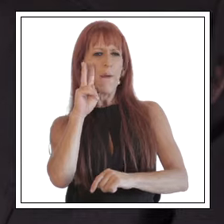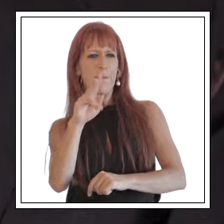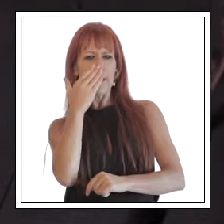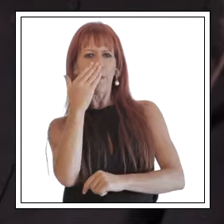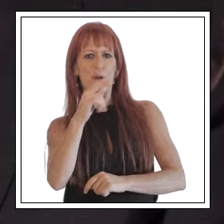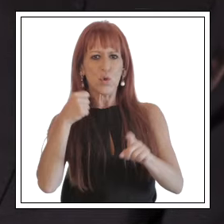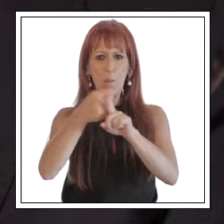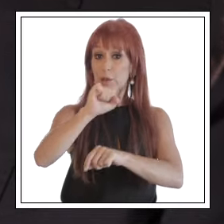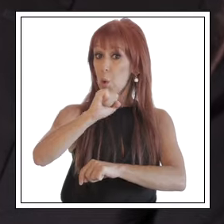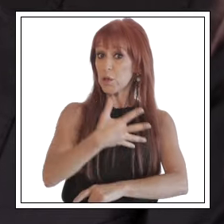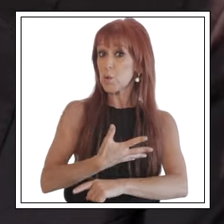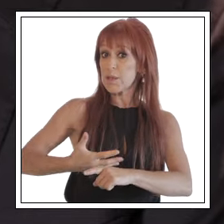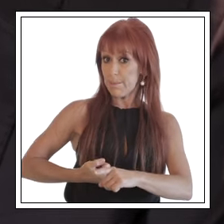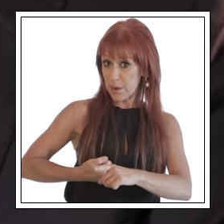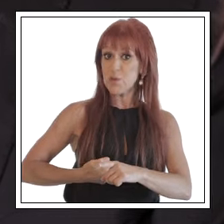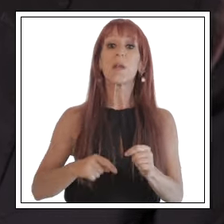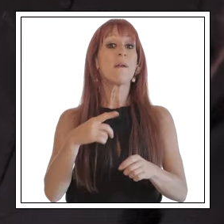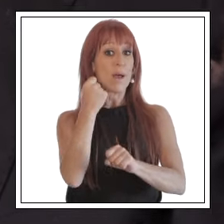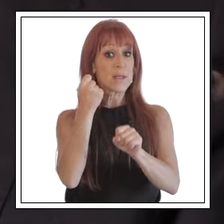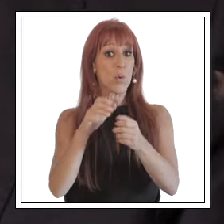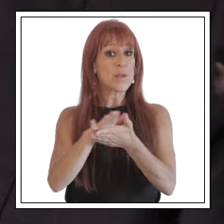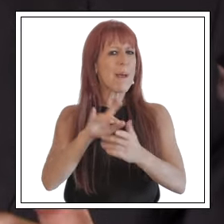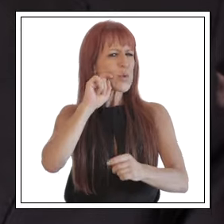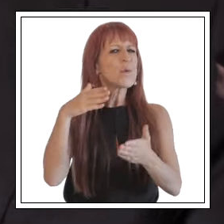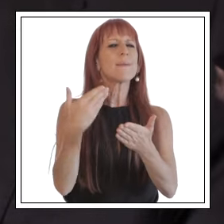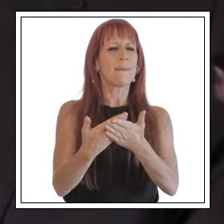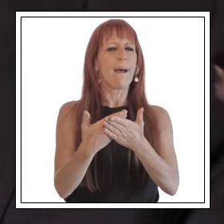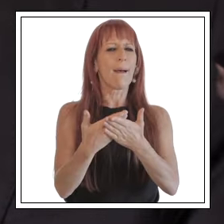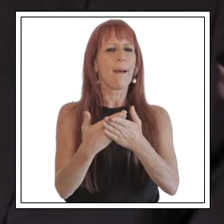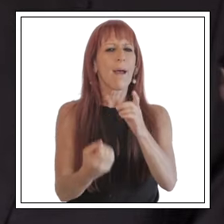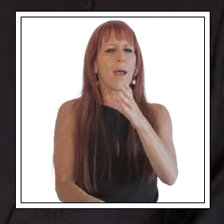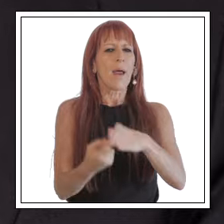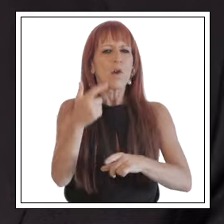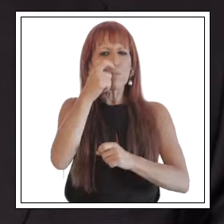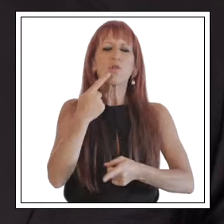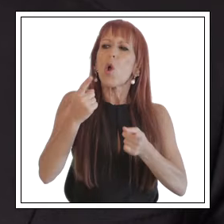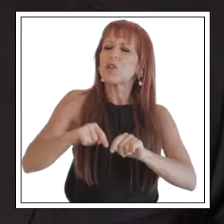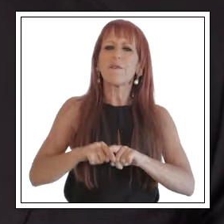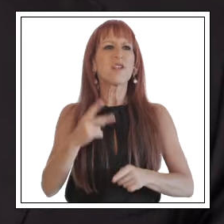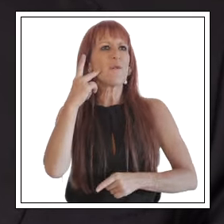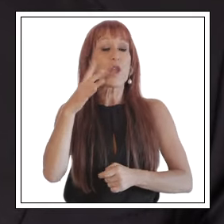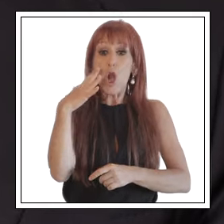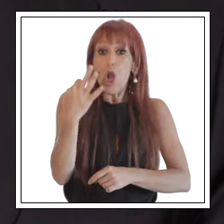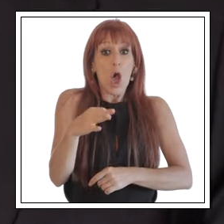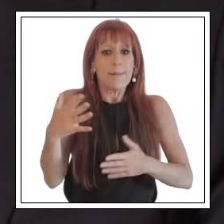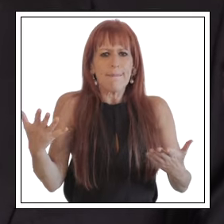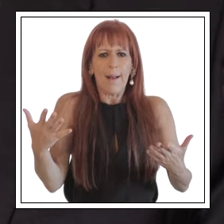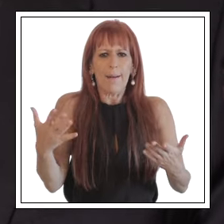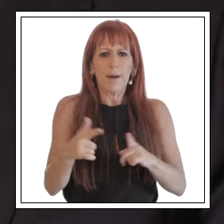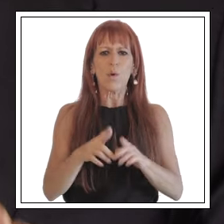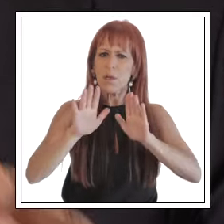encarar de frente o combate ao desemprego e vai criar bases seguras para que as pessoas possam voltar a ter uma vida